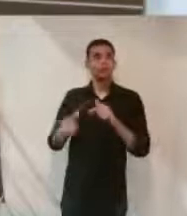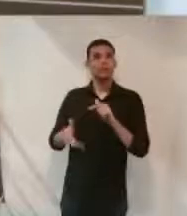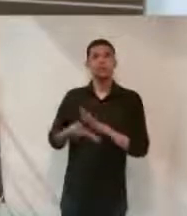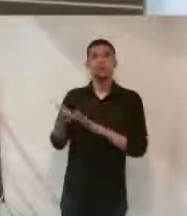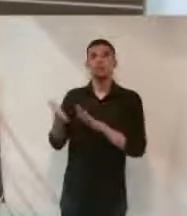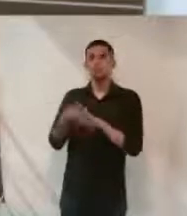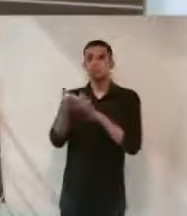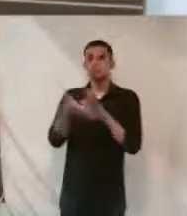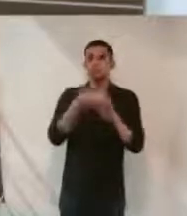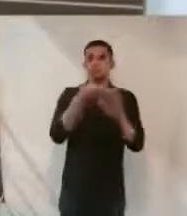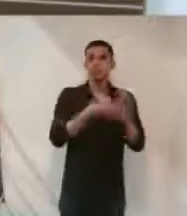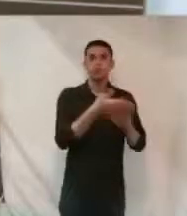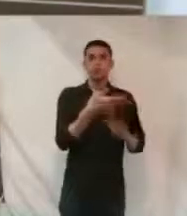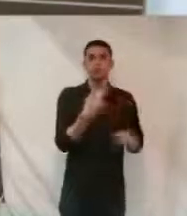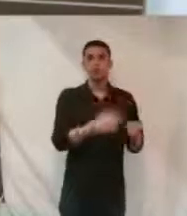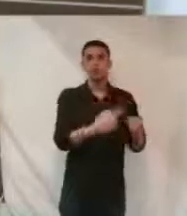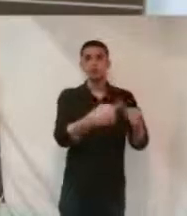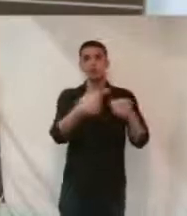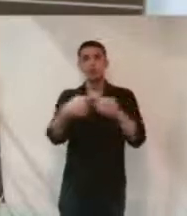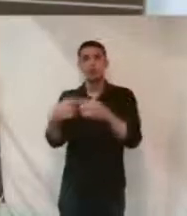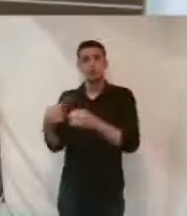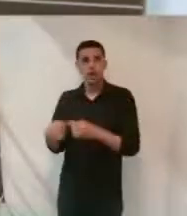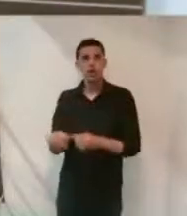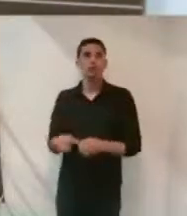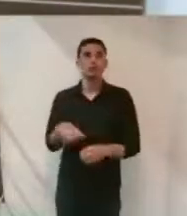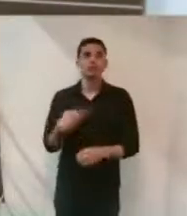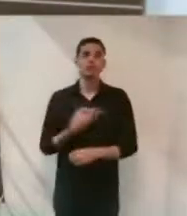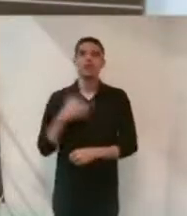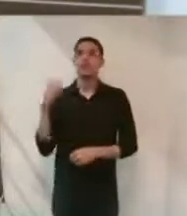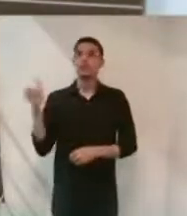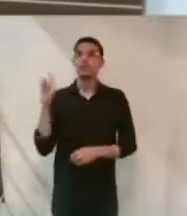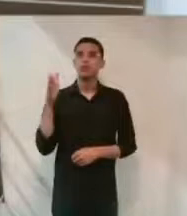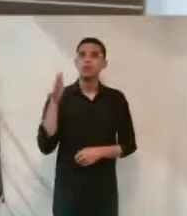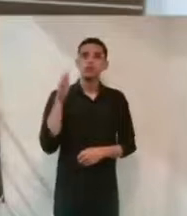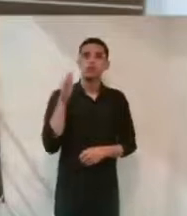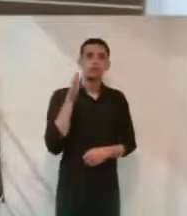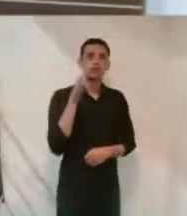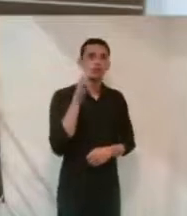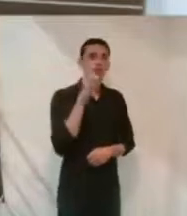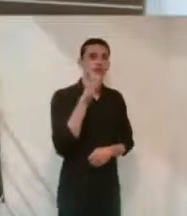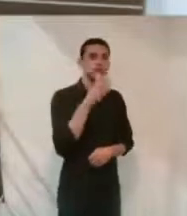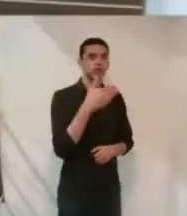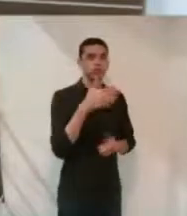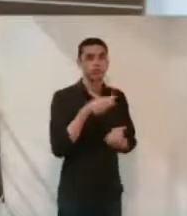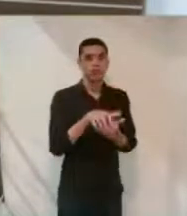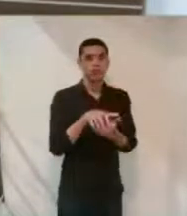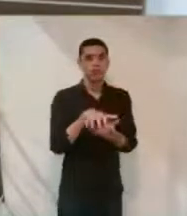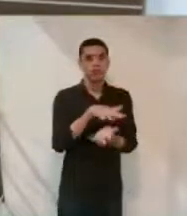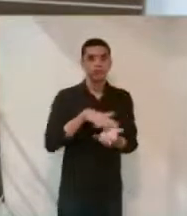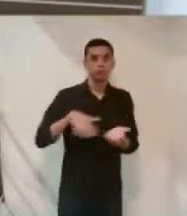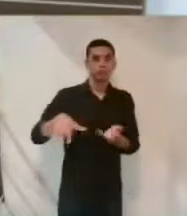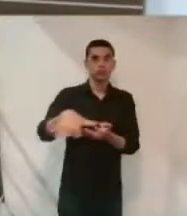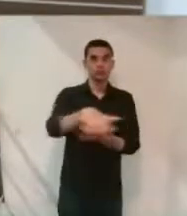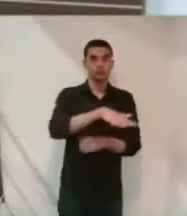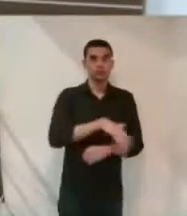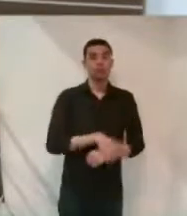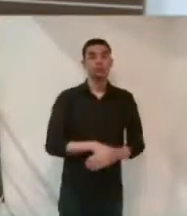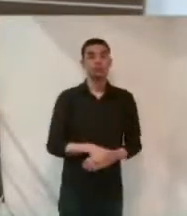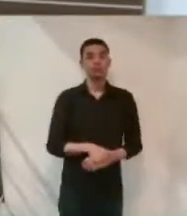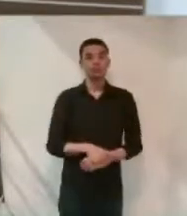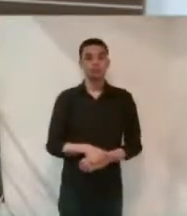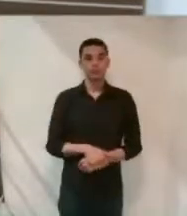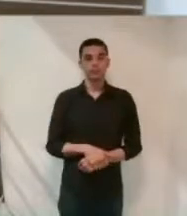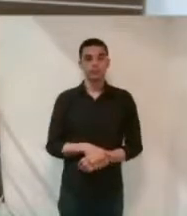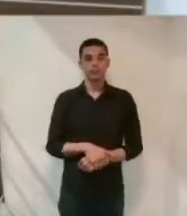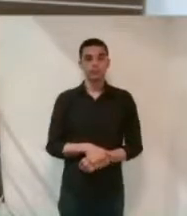viajando, indo para o sertão, para todos os recantos de Pernambuco. E teve uma fase lá